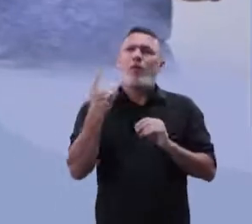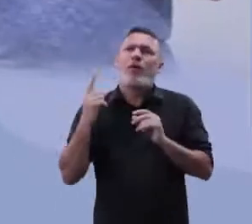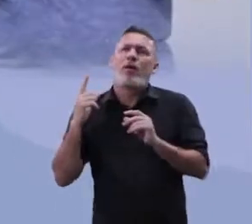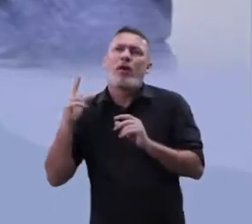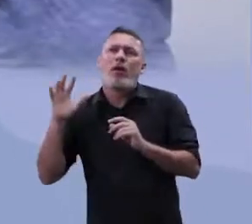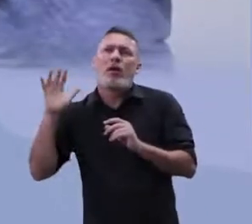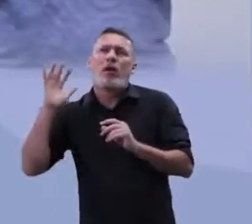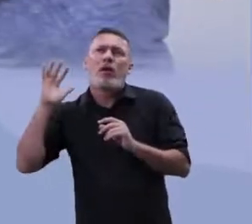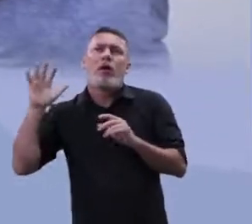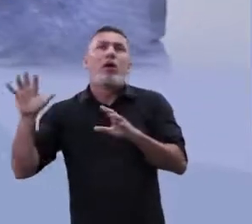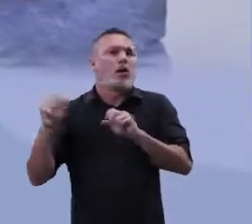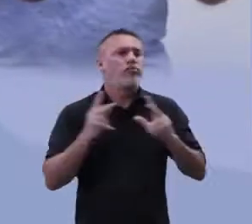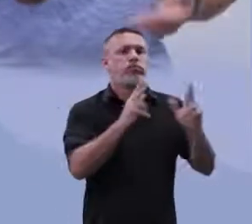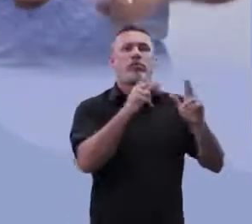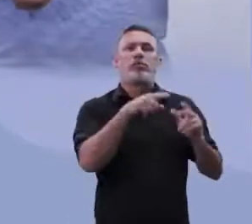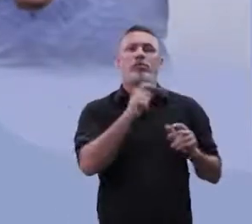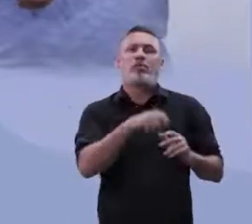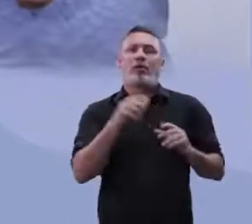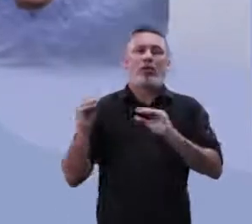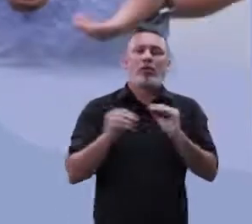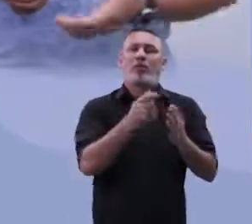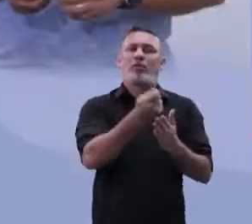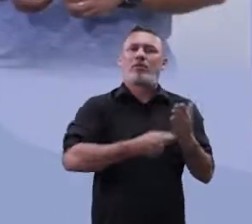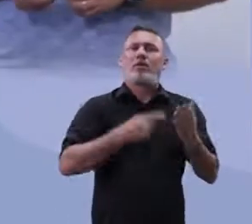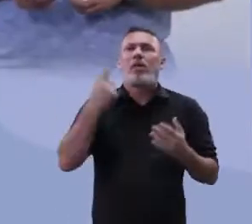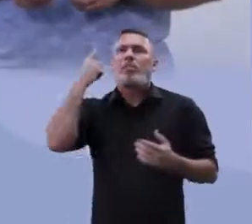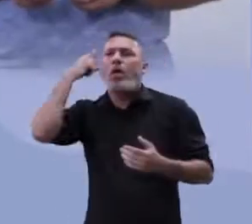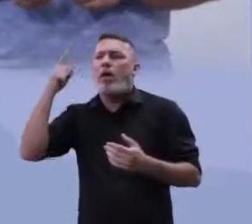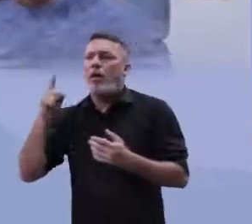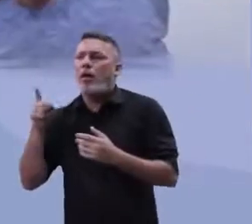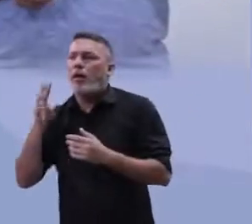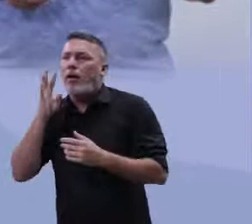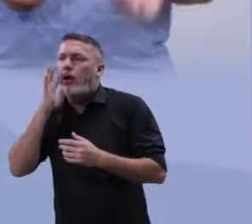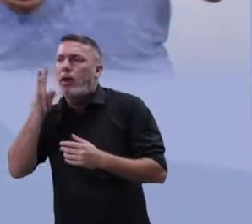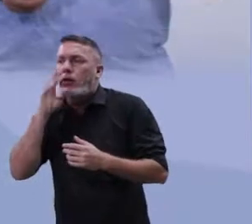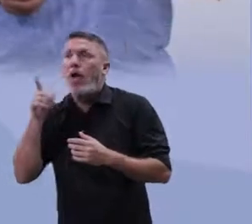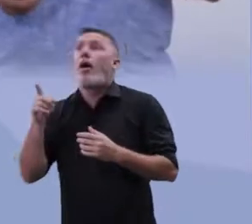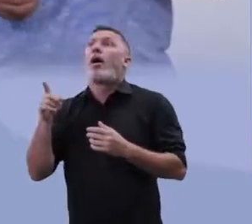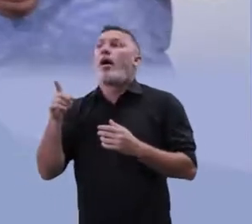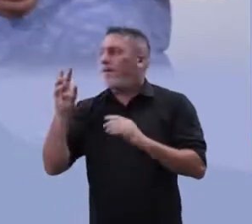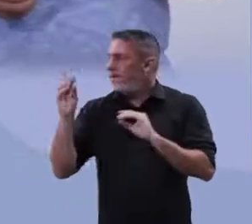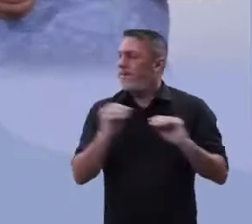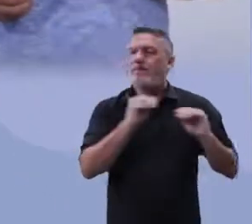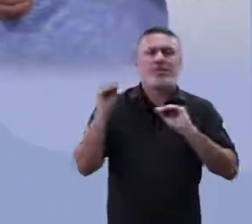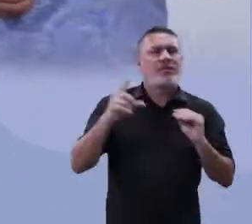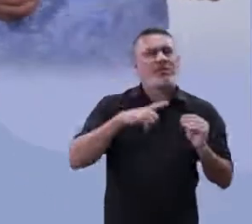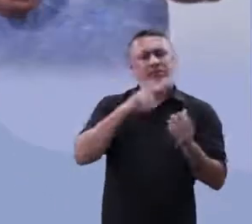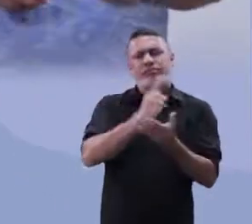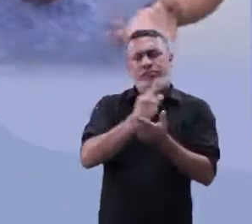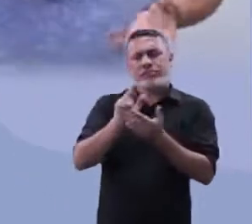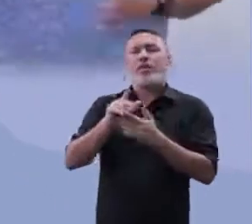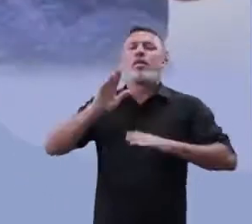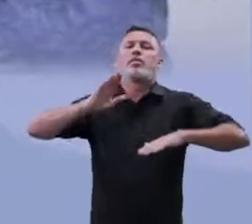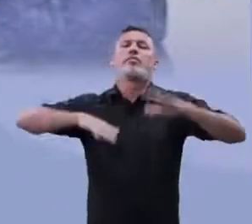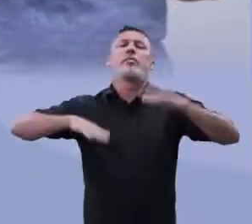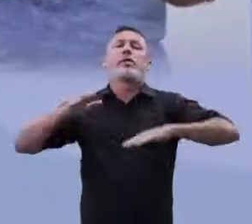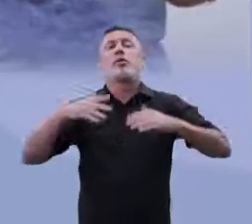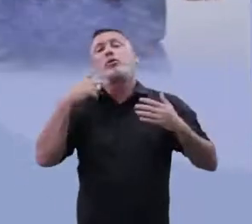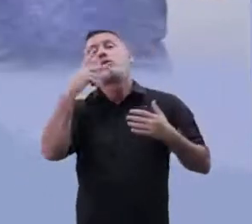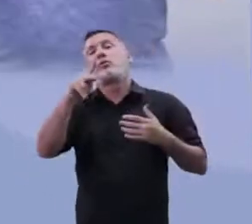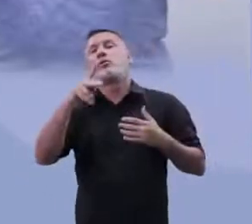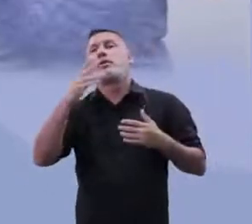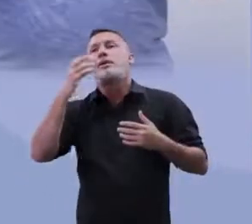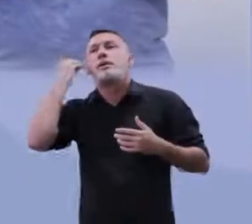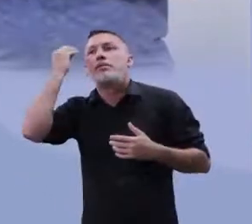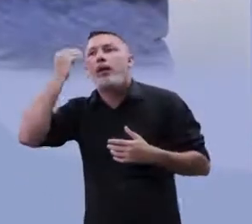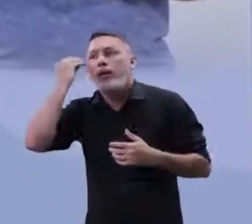trechinho musical, ou um cantor, alguma coisa, uma ideia da música, né, uma crítica que uma determinada música apresenta. Então vai depender muito de